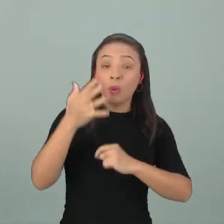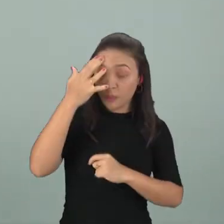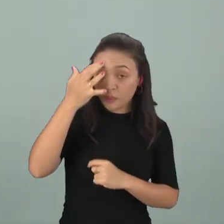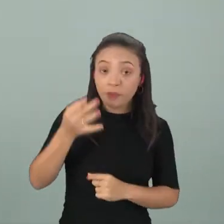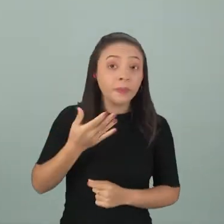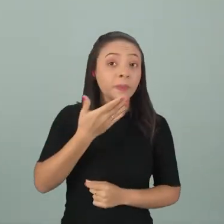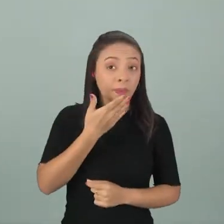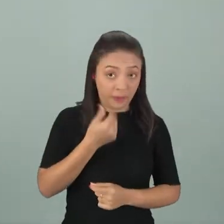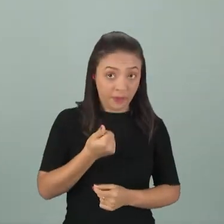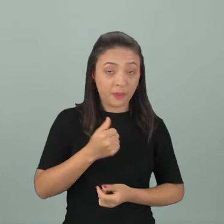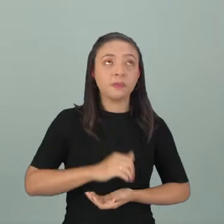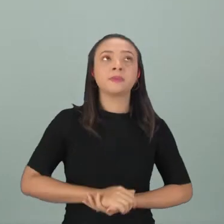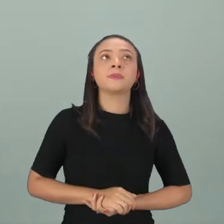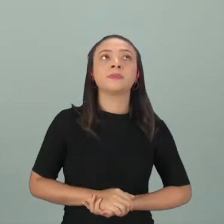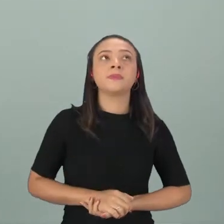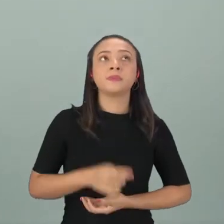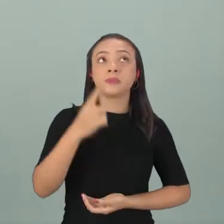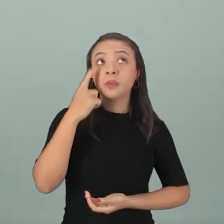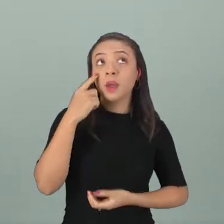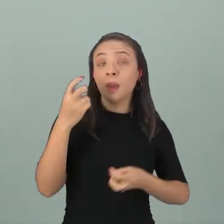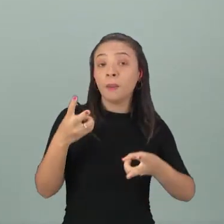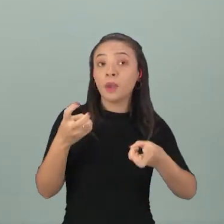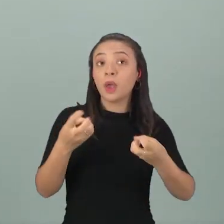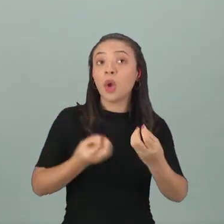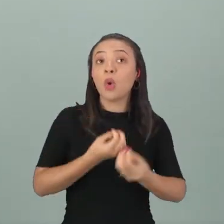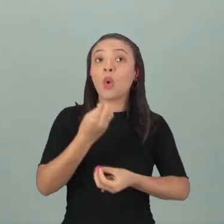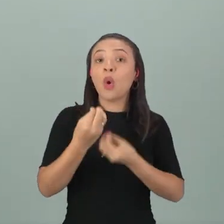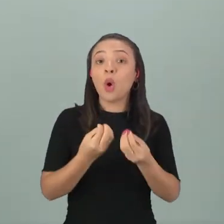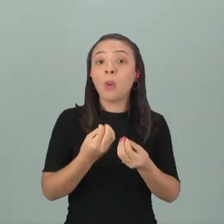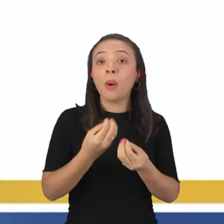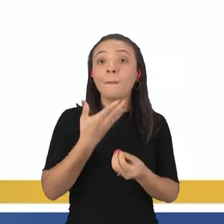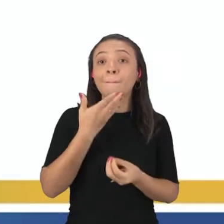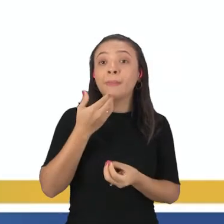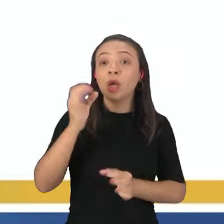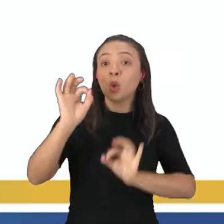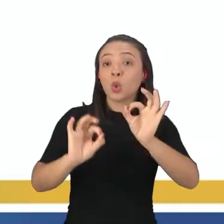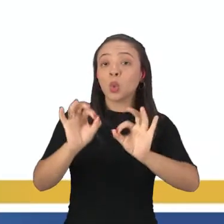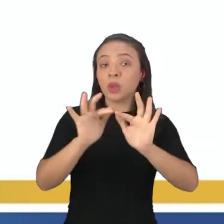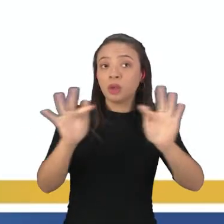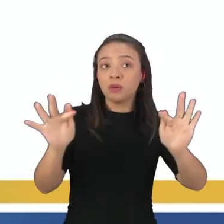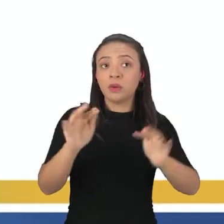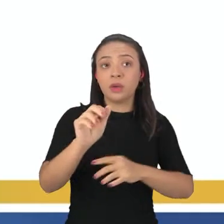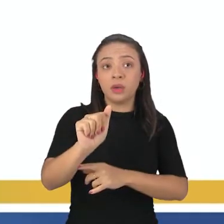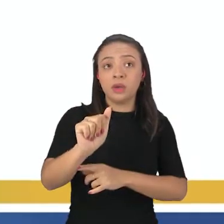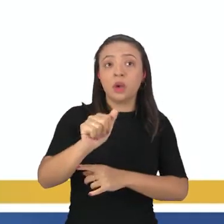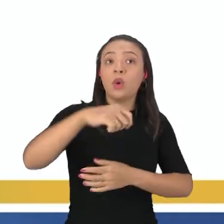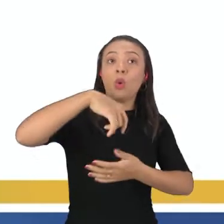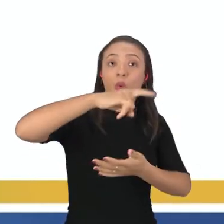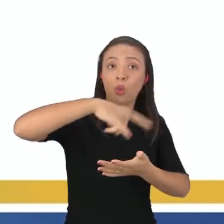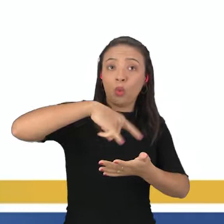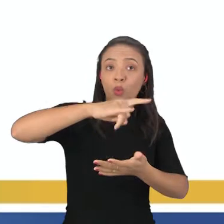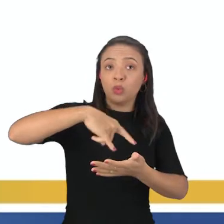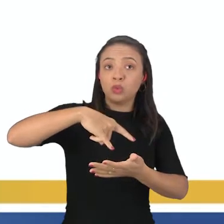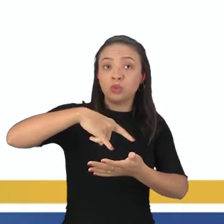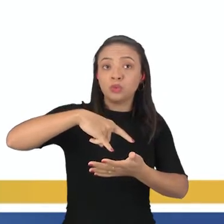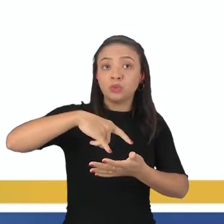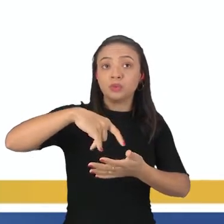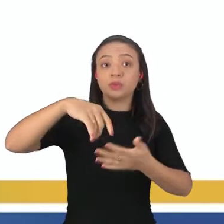entender melhor. Olha a maneira que deveria ficar essas frases. A. Os documentos